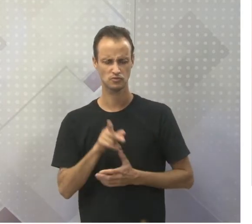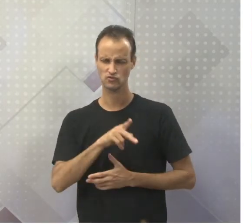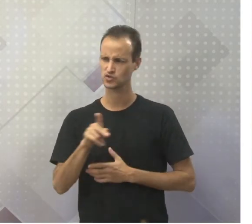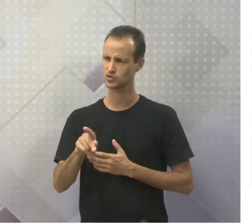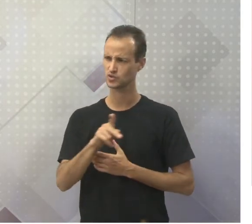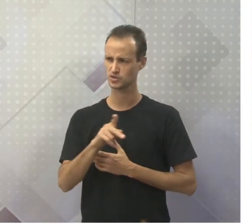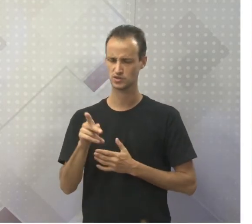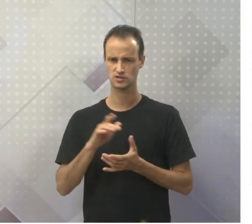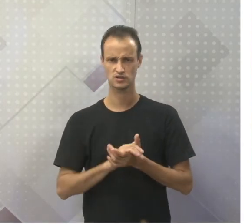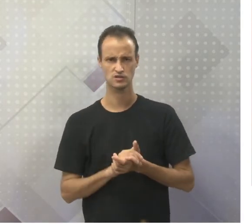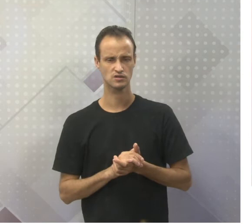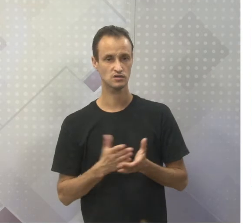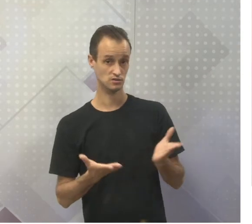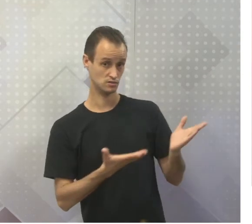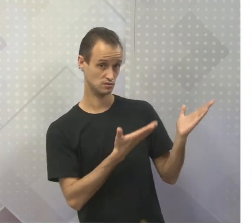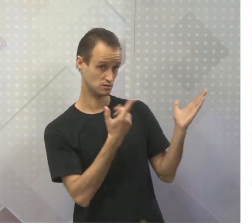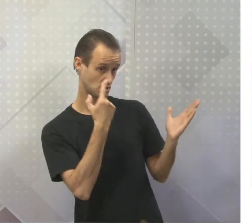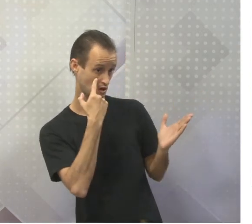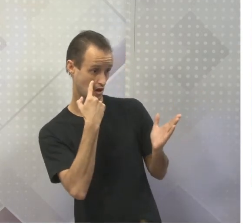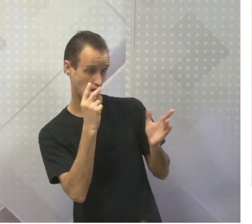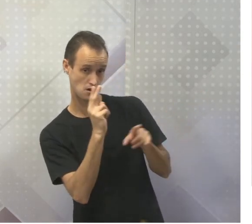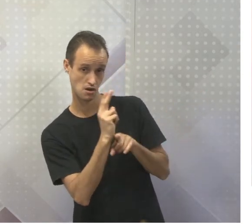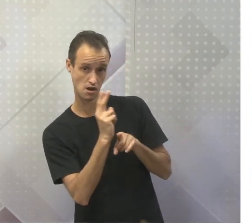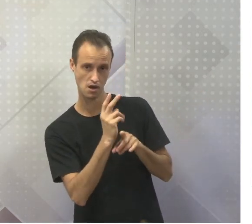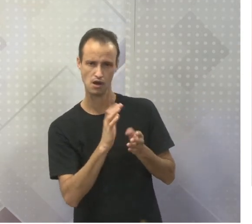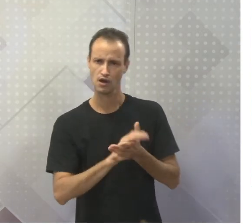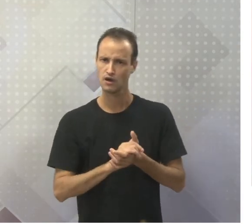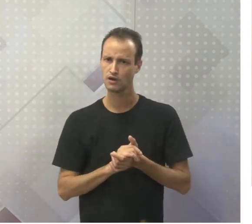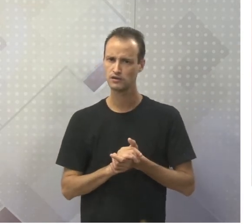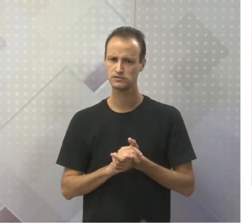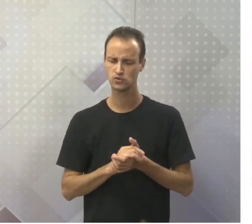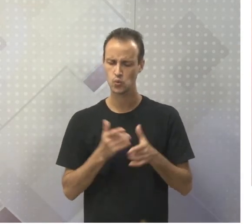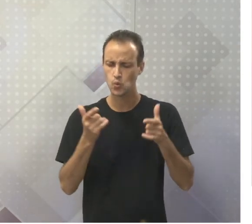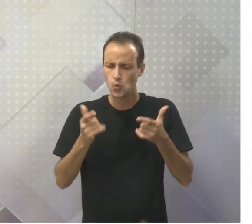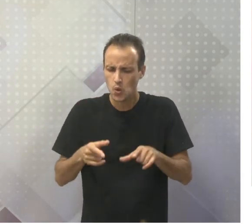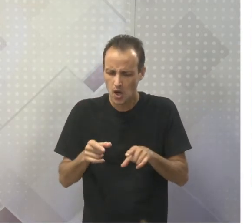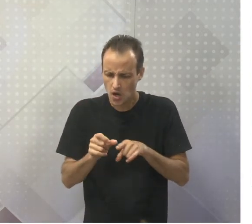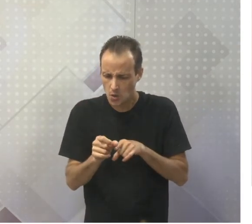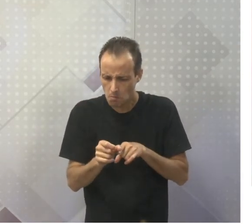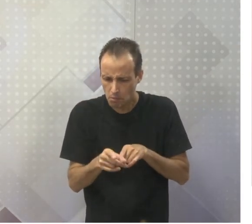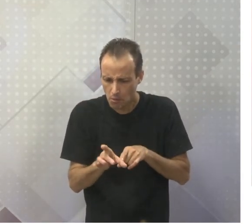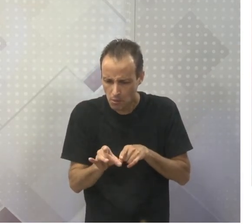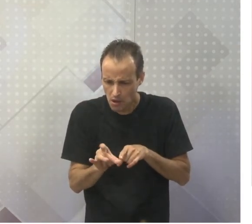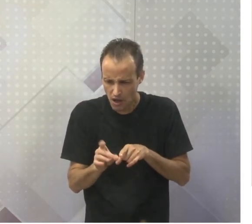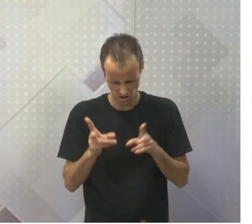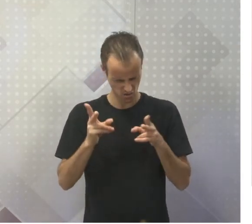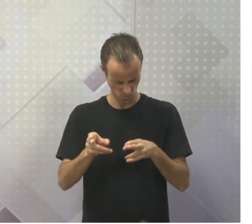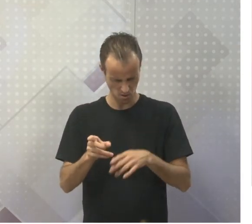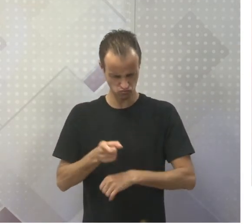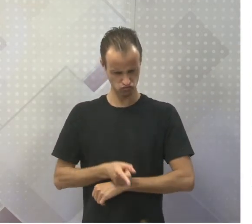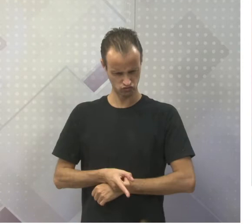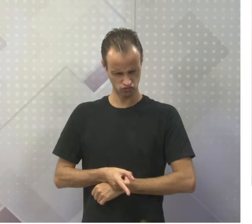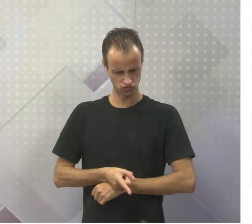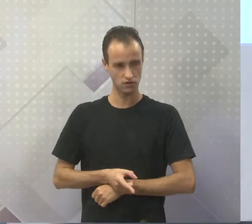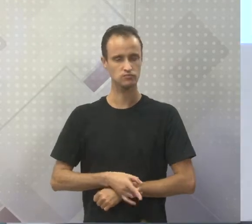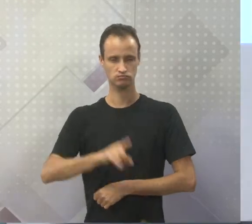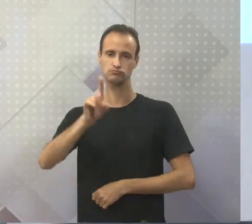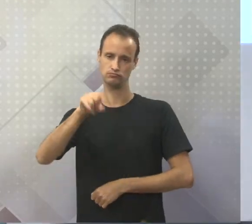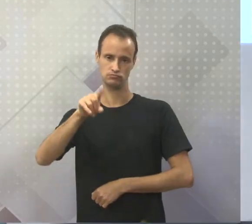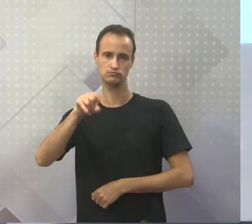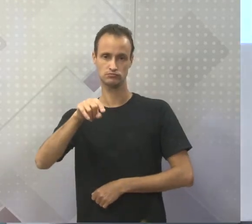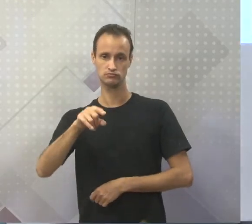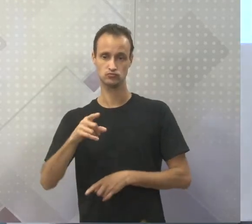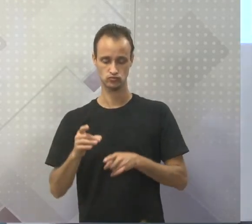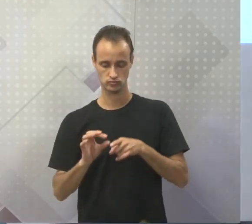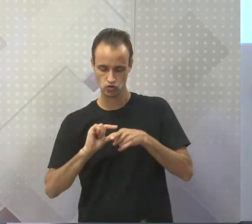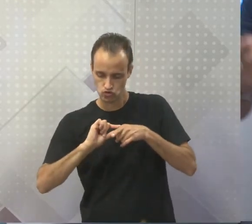Professor, e o lugar onde sai o esperma é o mesmo lugar onde sai a urina? É. Nós